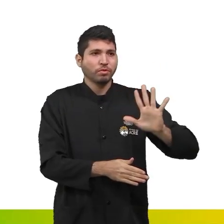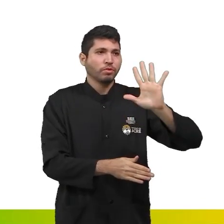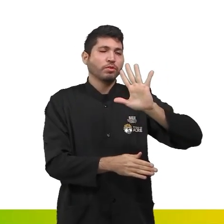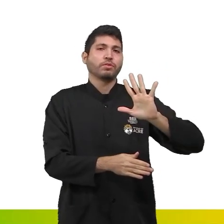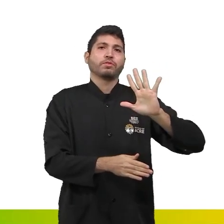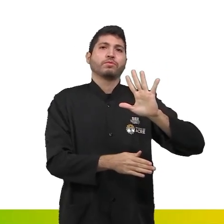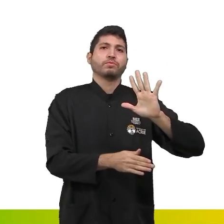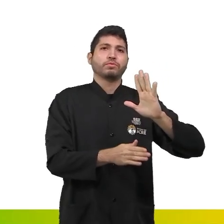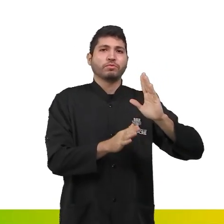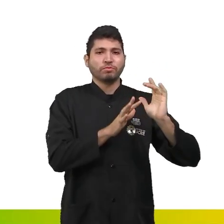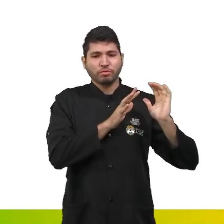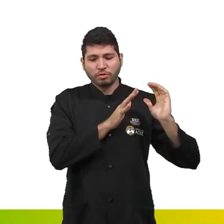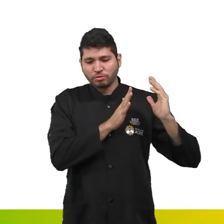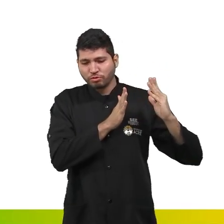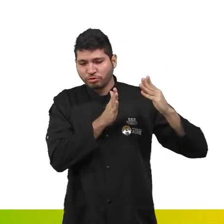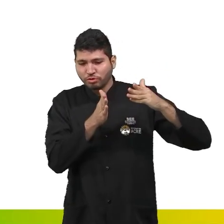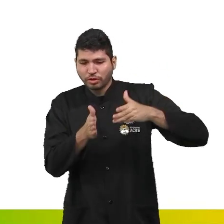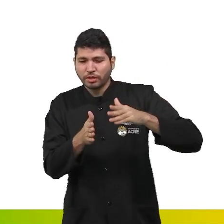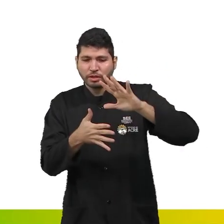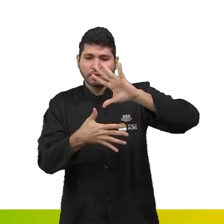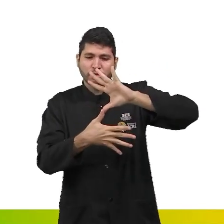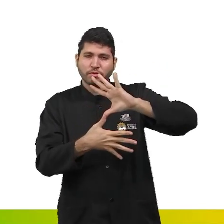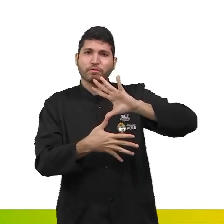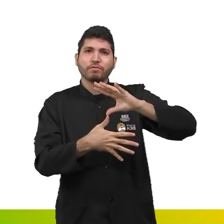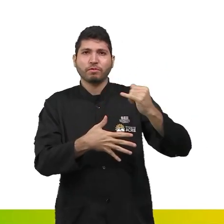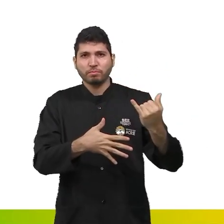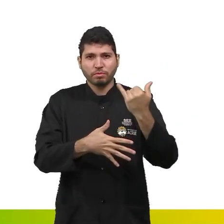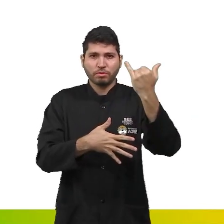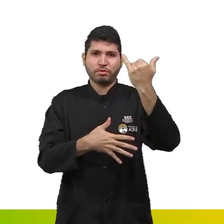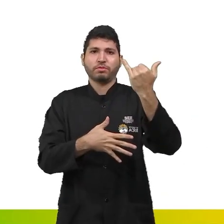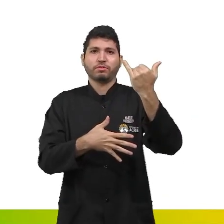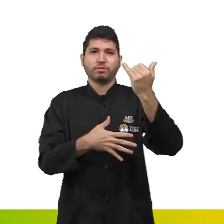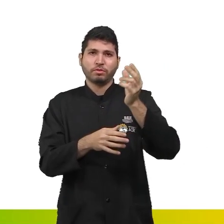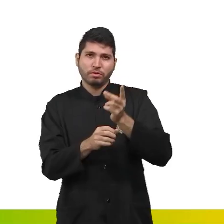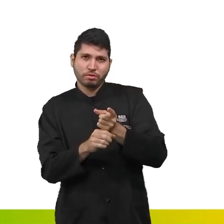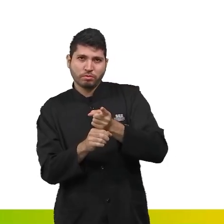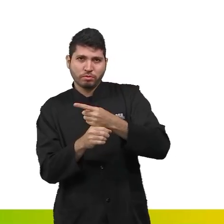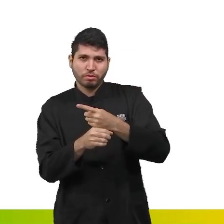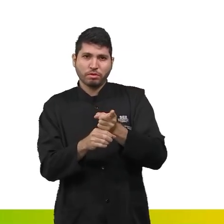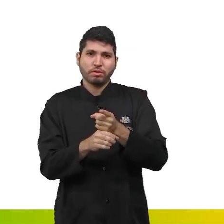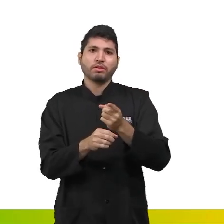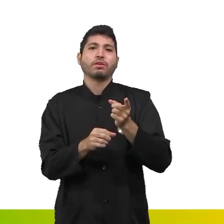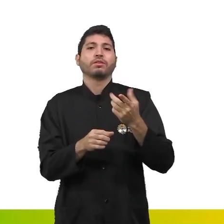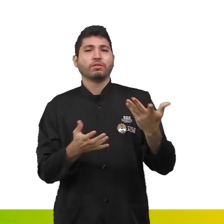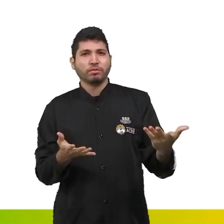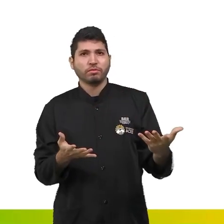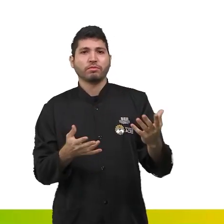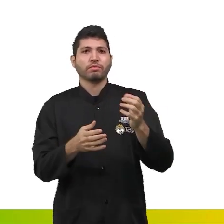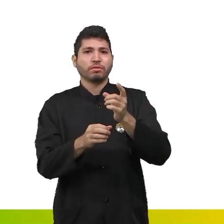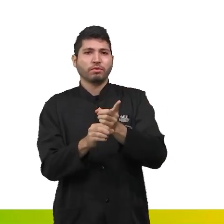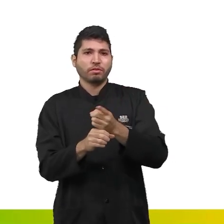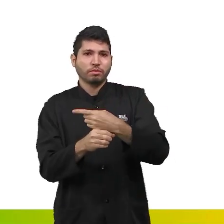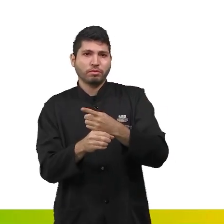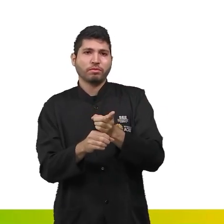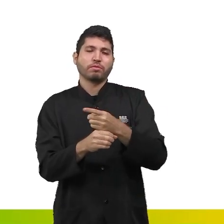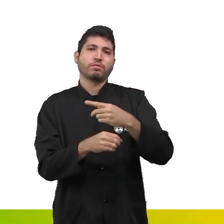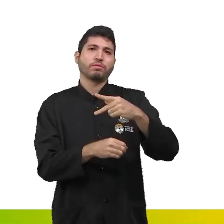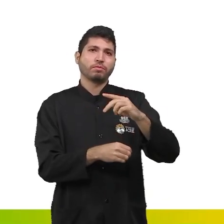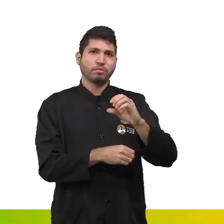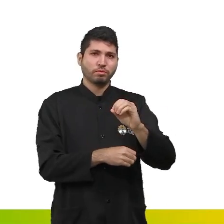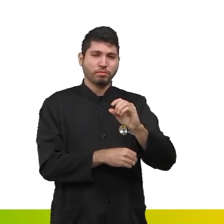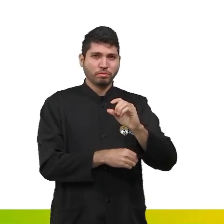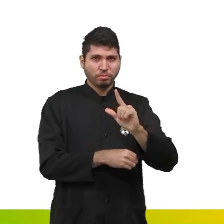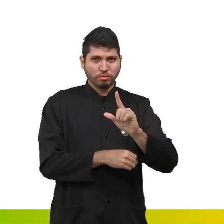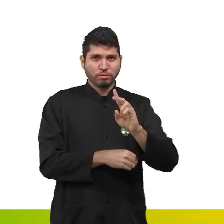na América. Ela foi imprescindível para isso. Então a bússola, a pólvora, que